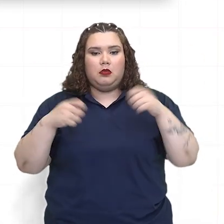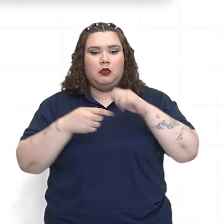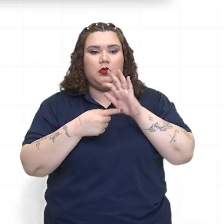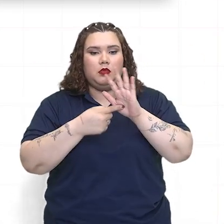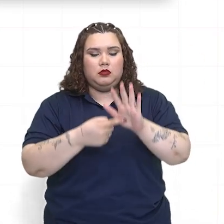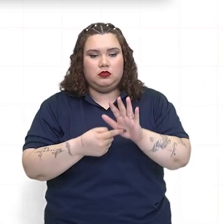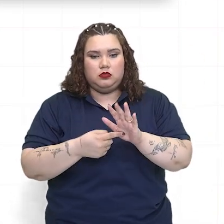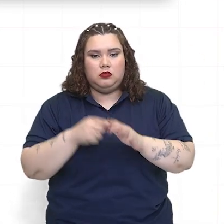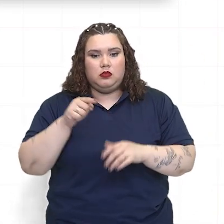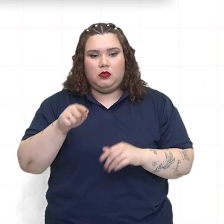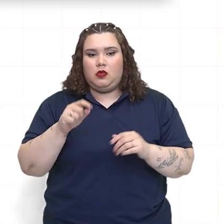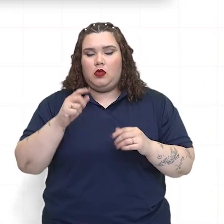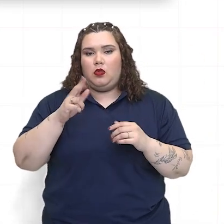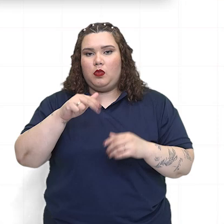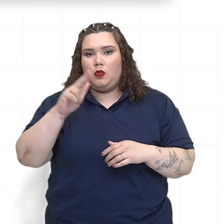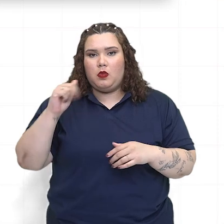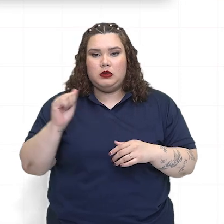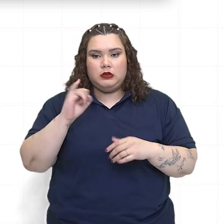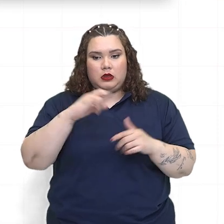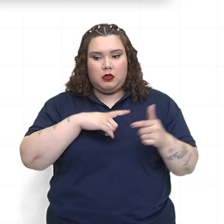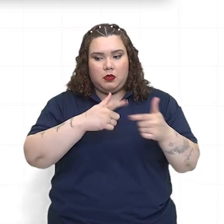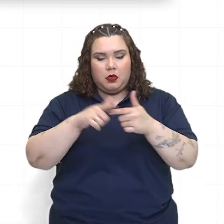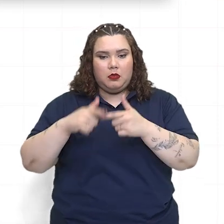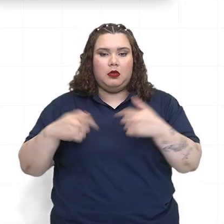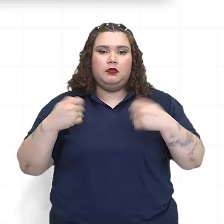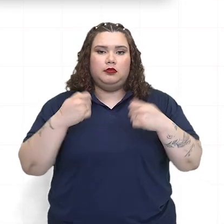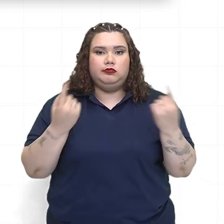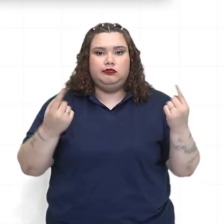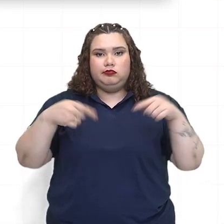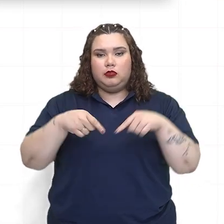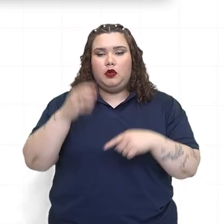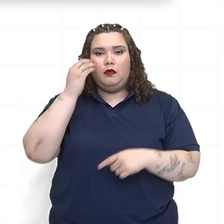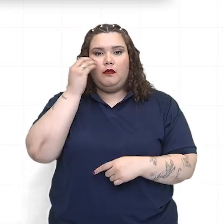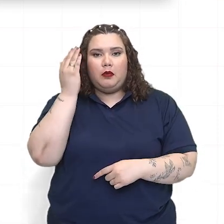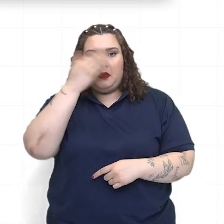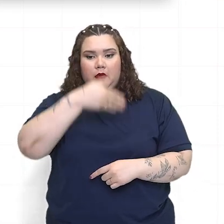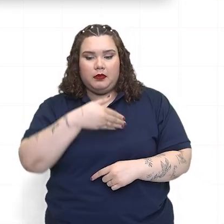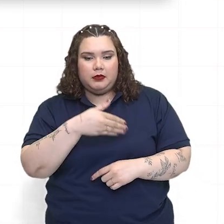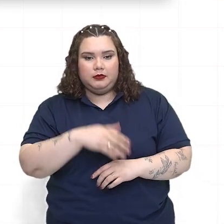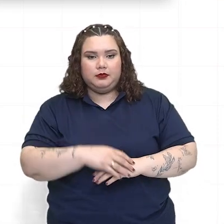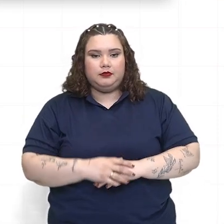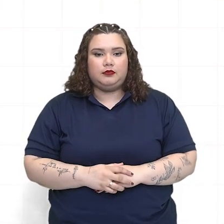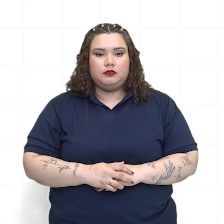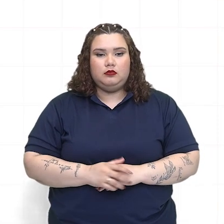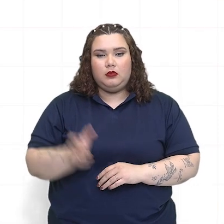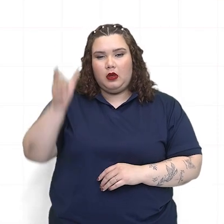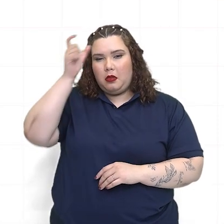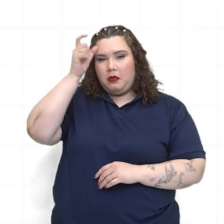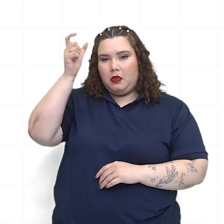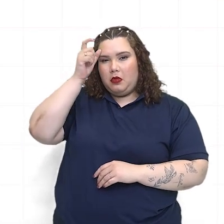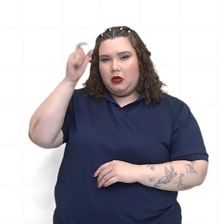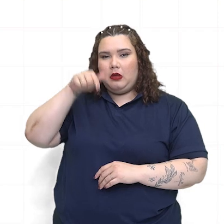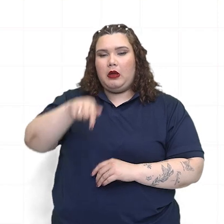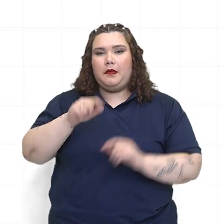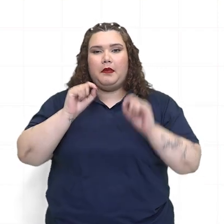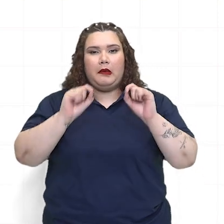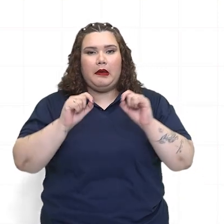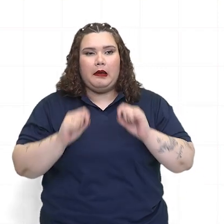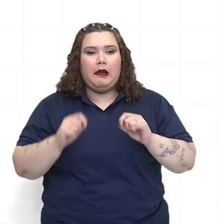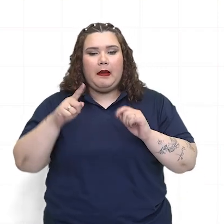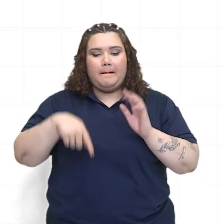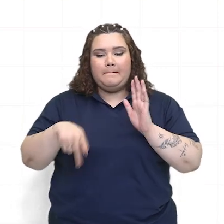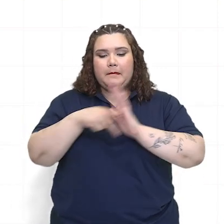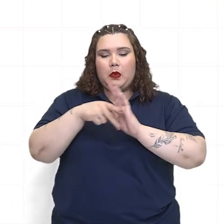resultado. Ele não resolve a pendência, então, sem a batalha, tá? Os demônios, então, aí nesse período, eles eram,